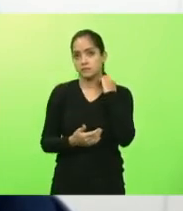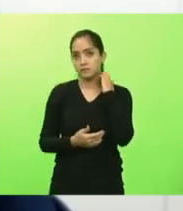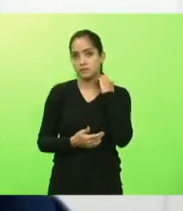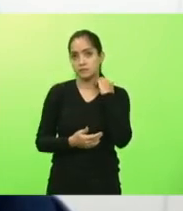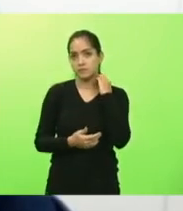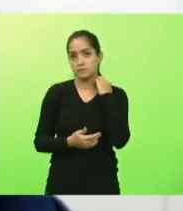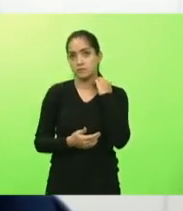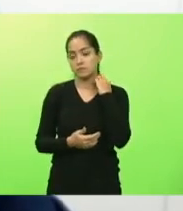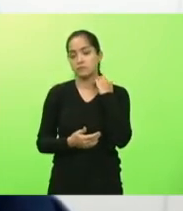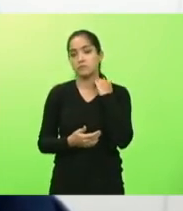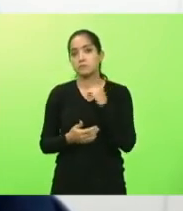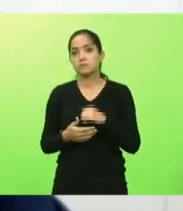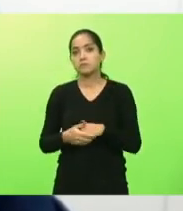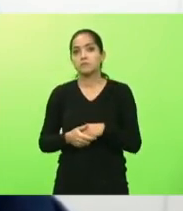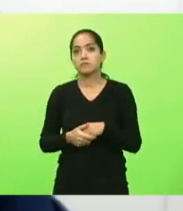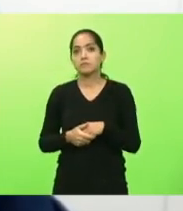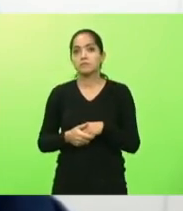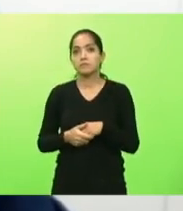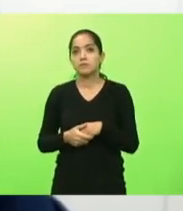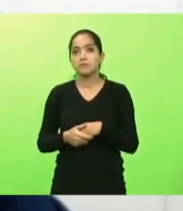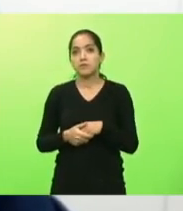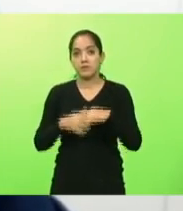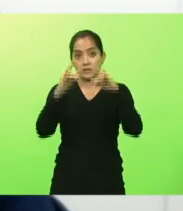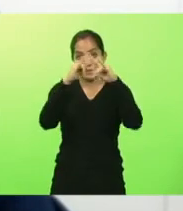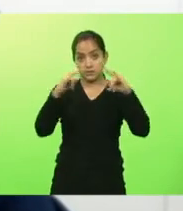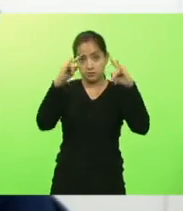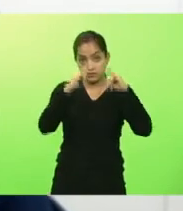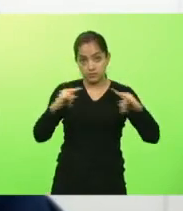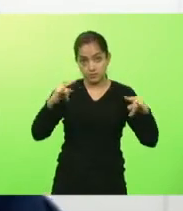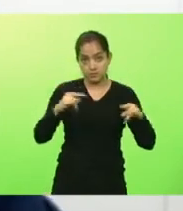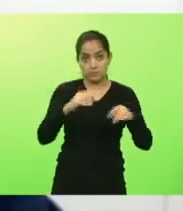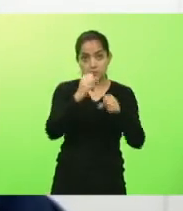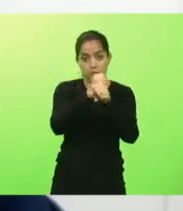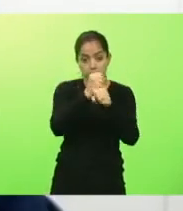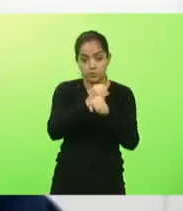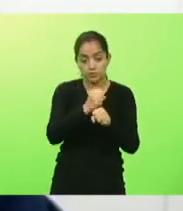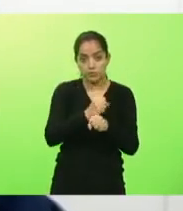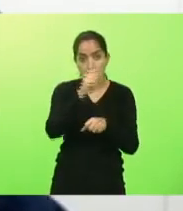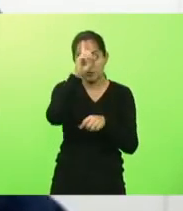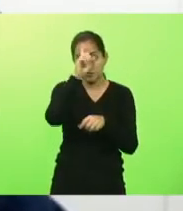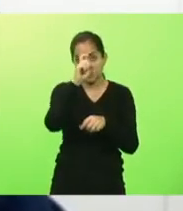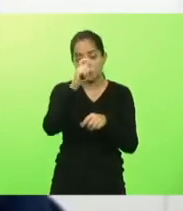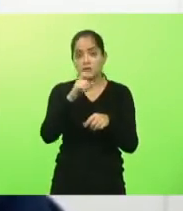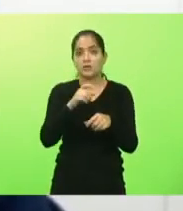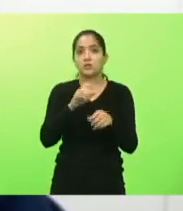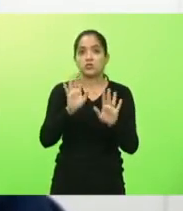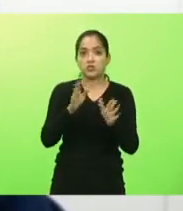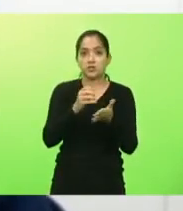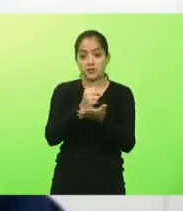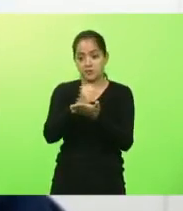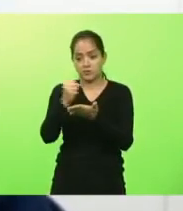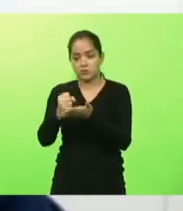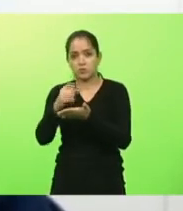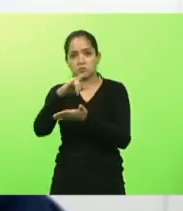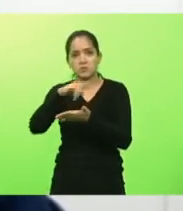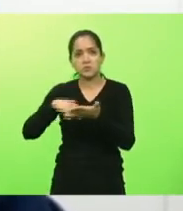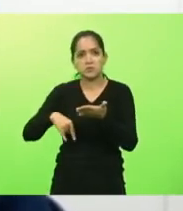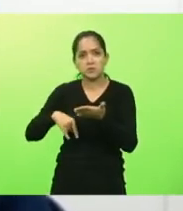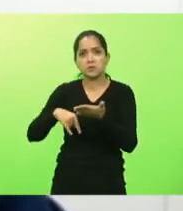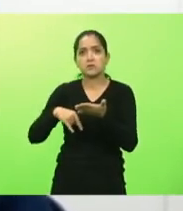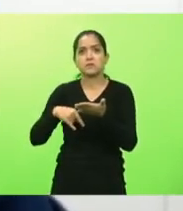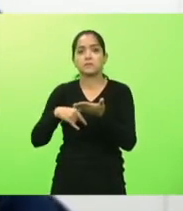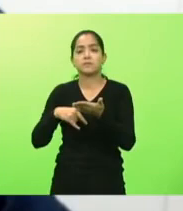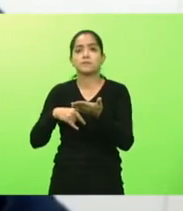quis montar hospital de campanha, já estava fazendo uma contratação absurda de um hospital de